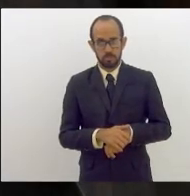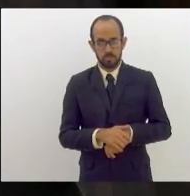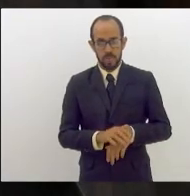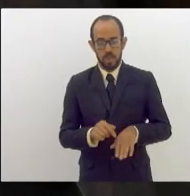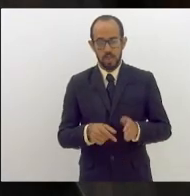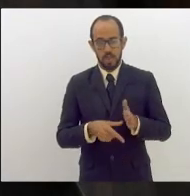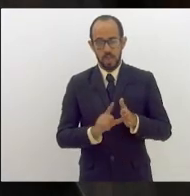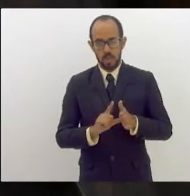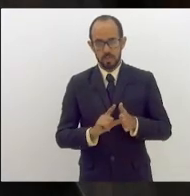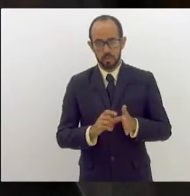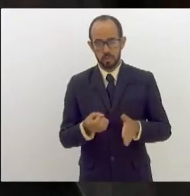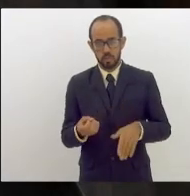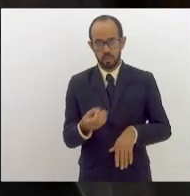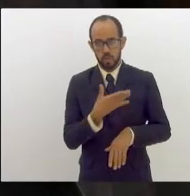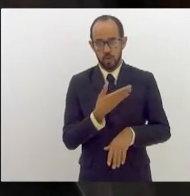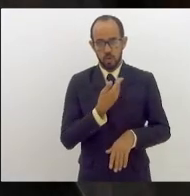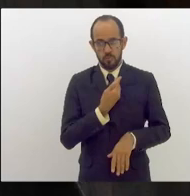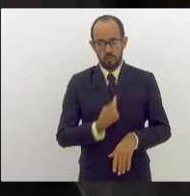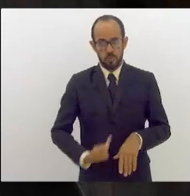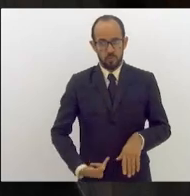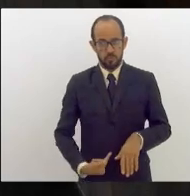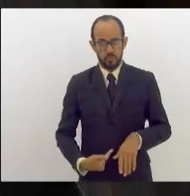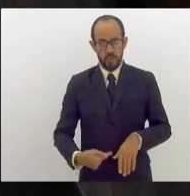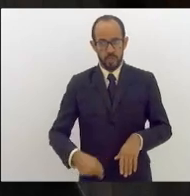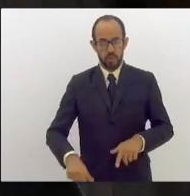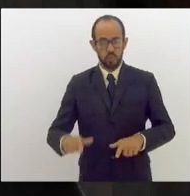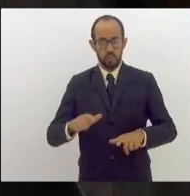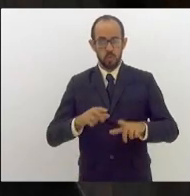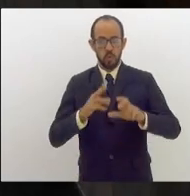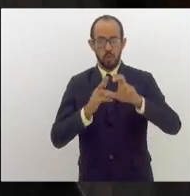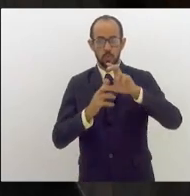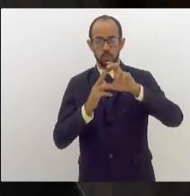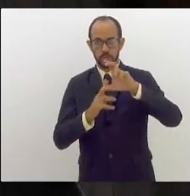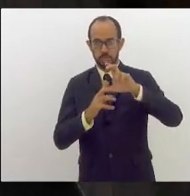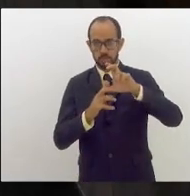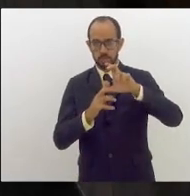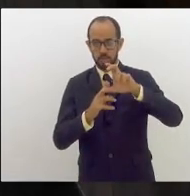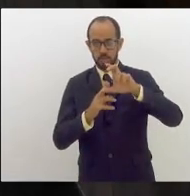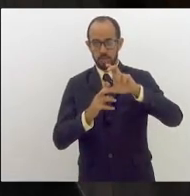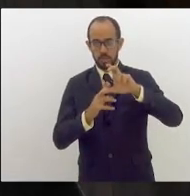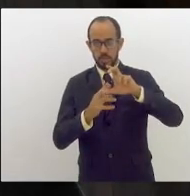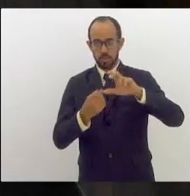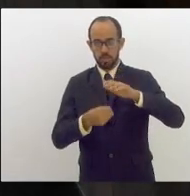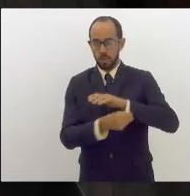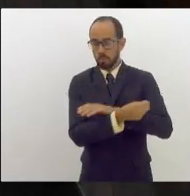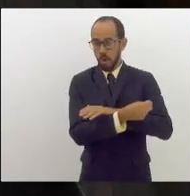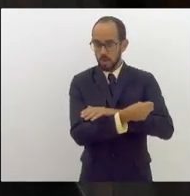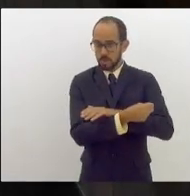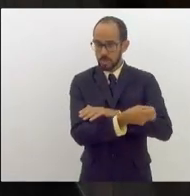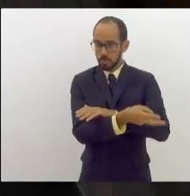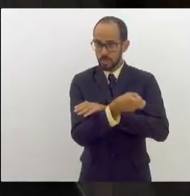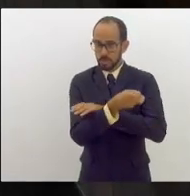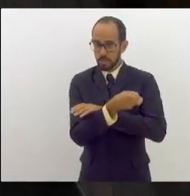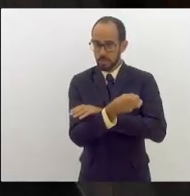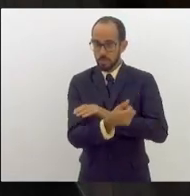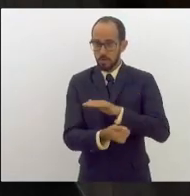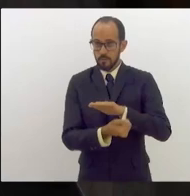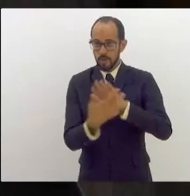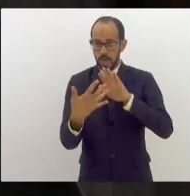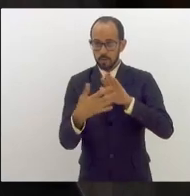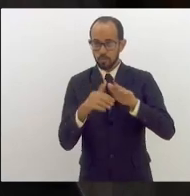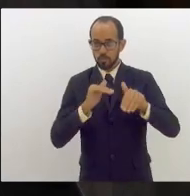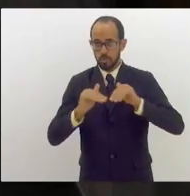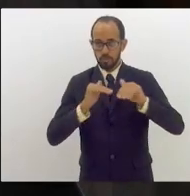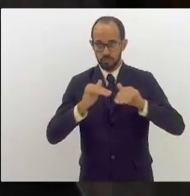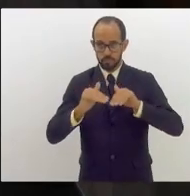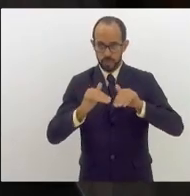do novo governo comunista tomar posse eu já vejo vários movimentos ditatoriais que